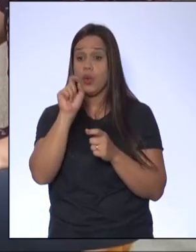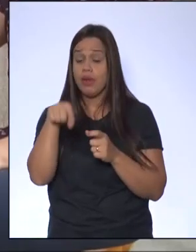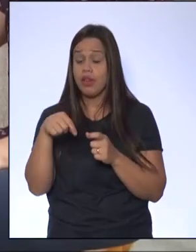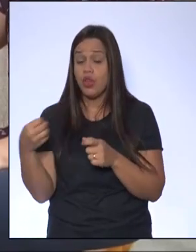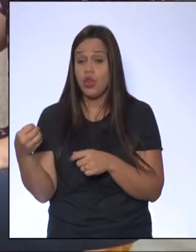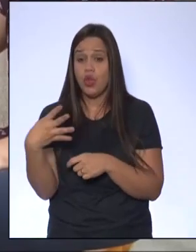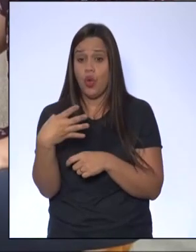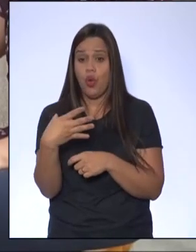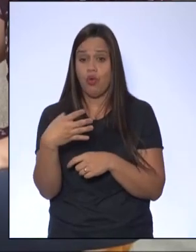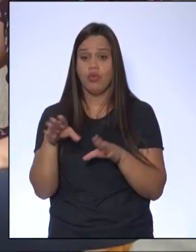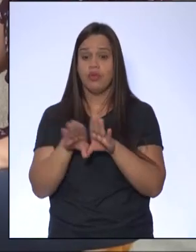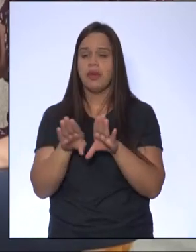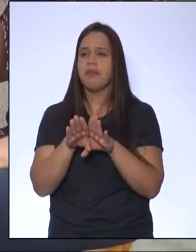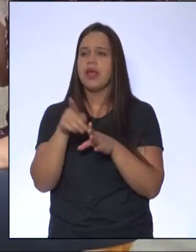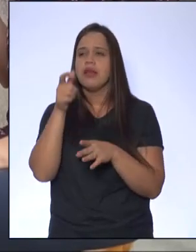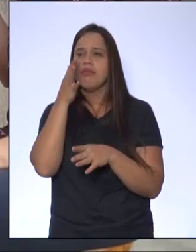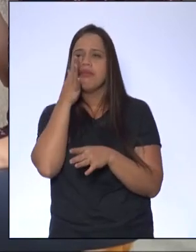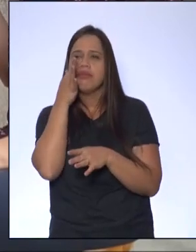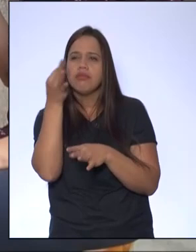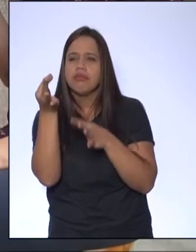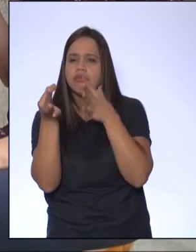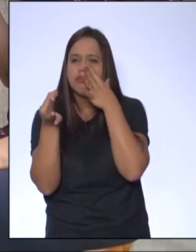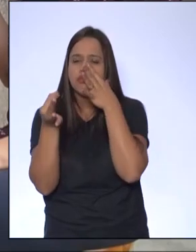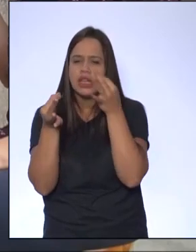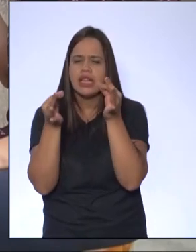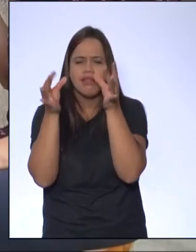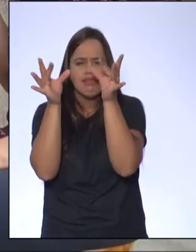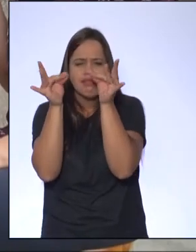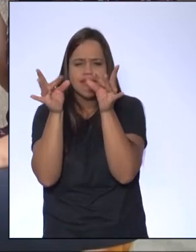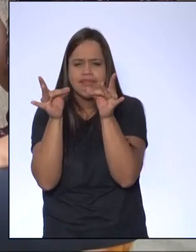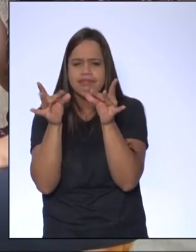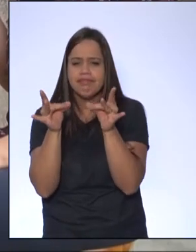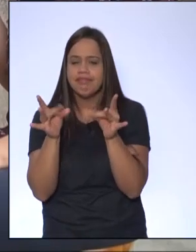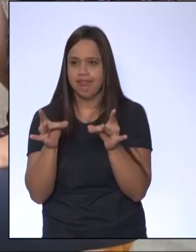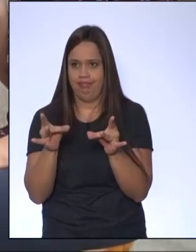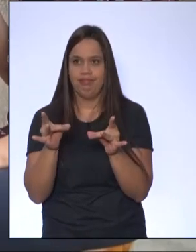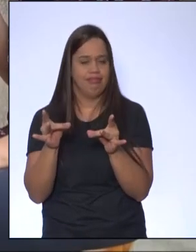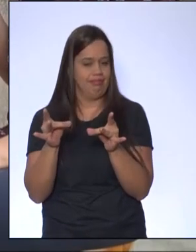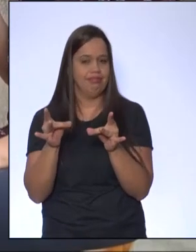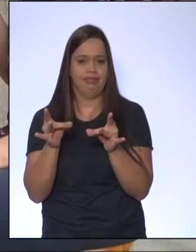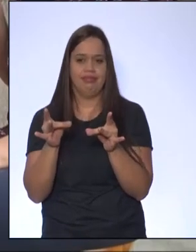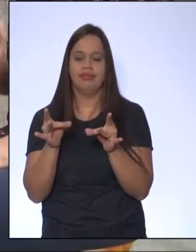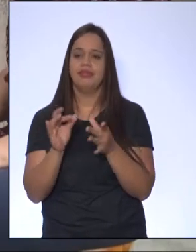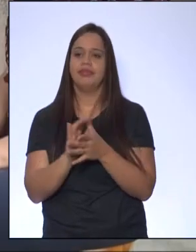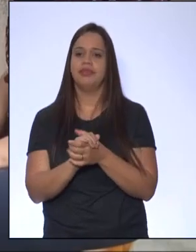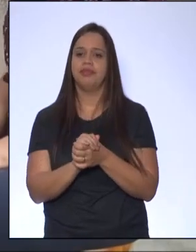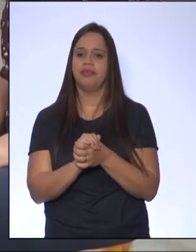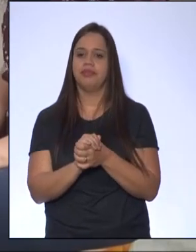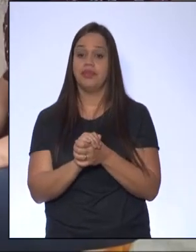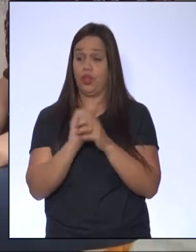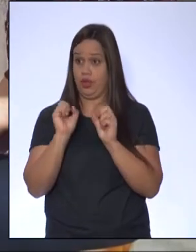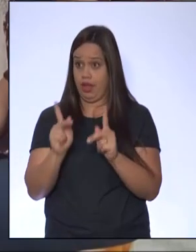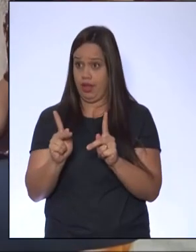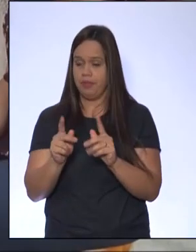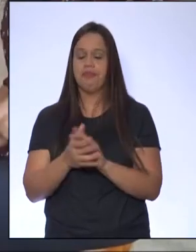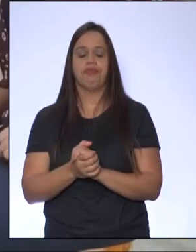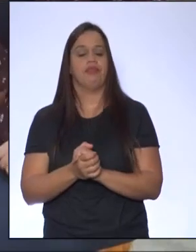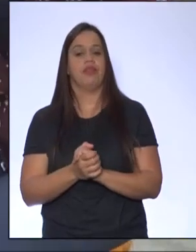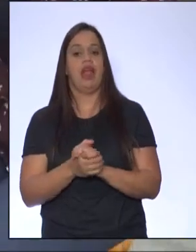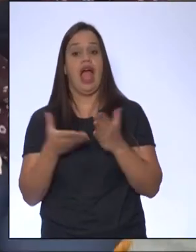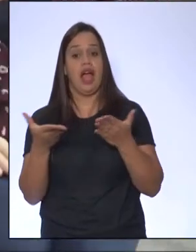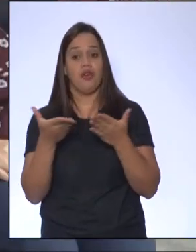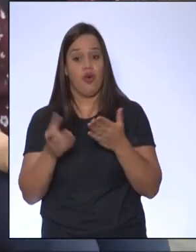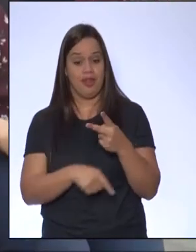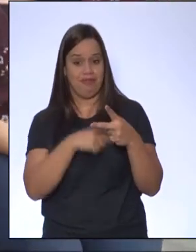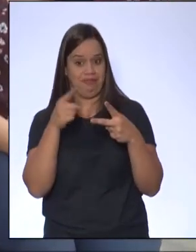Observe atentamente cada detalhe. Ok? Muito bem. Então, agora vamos para a